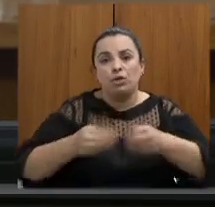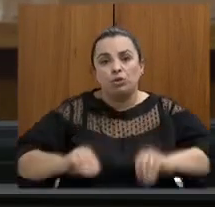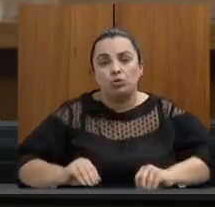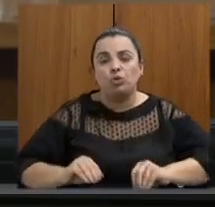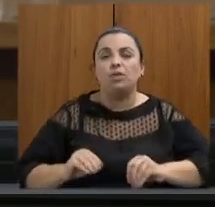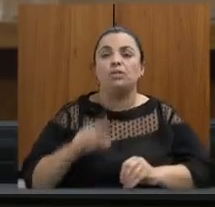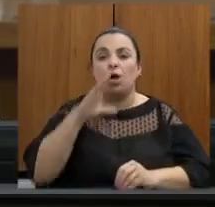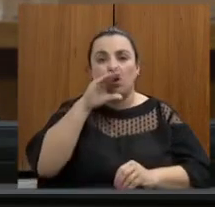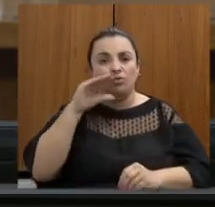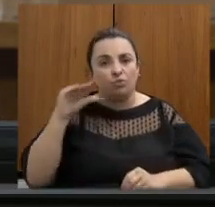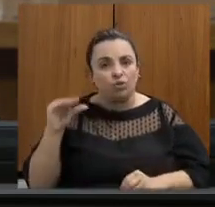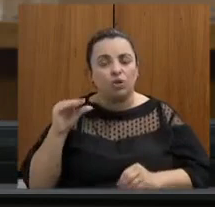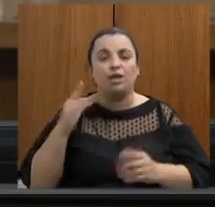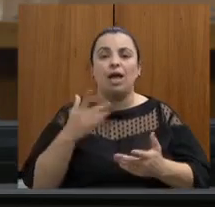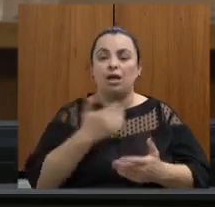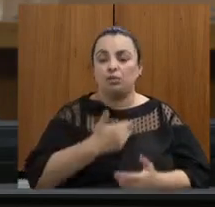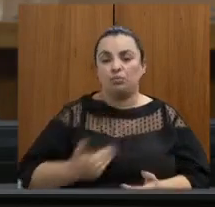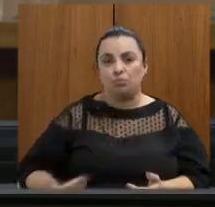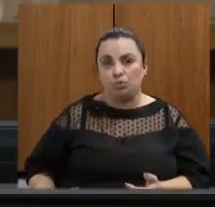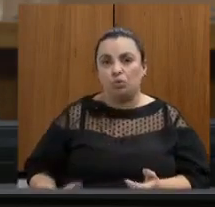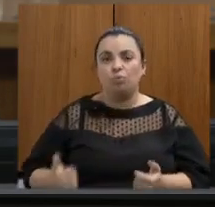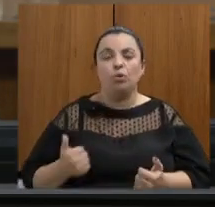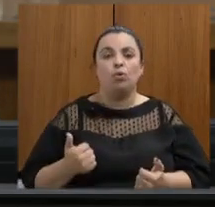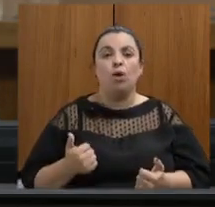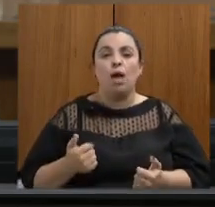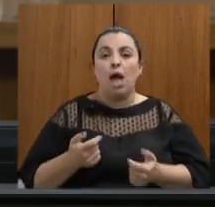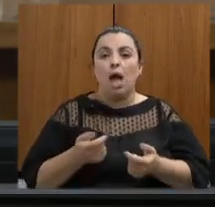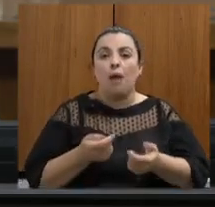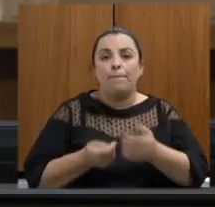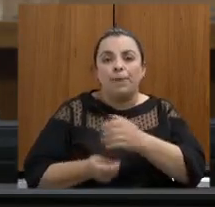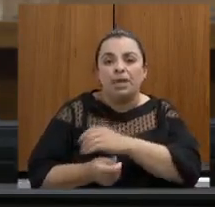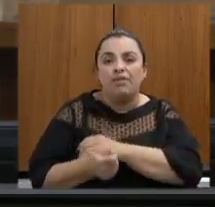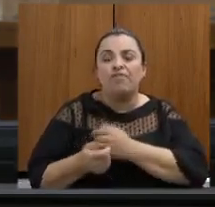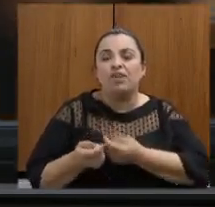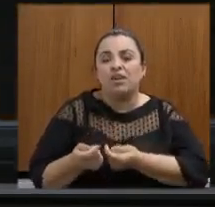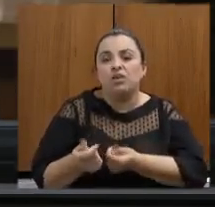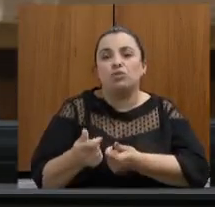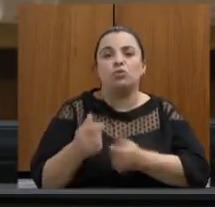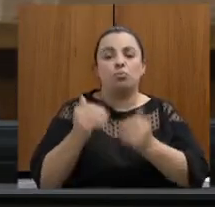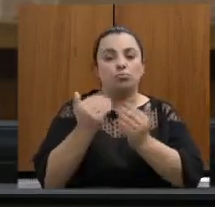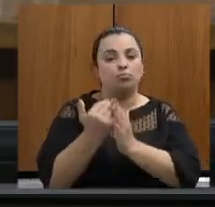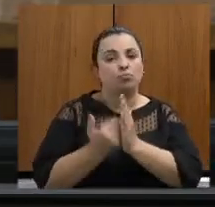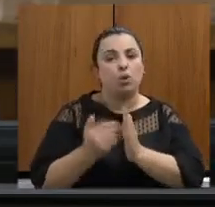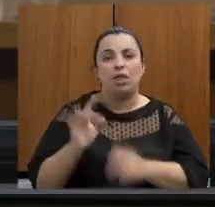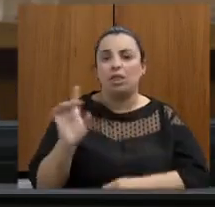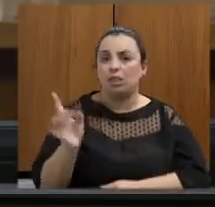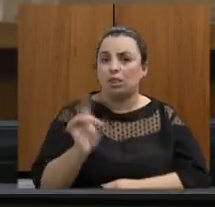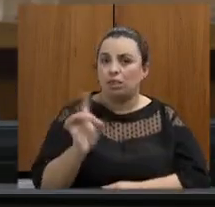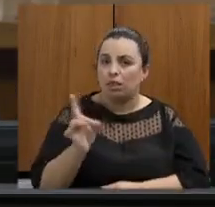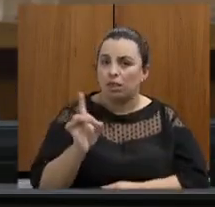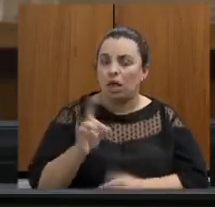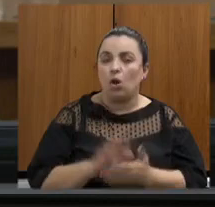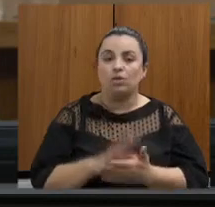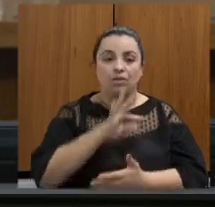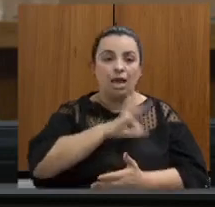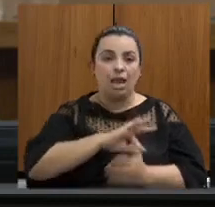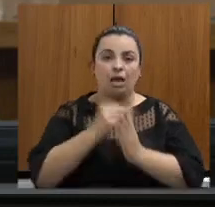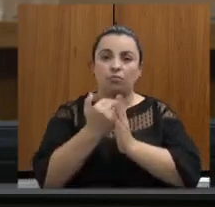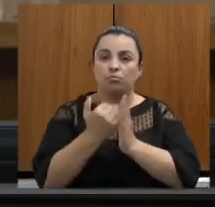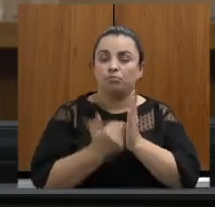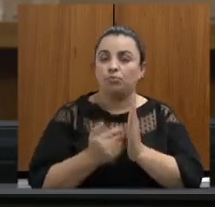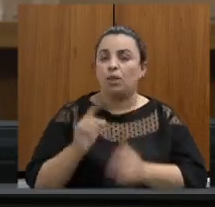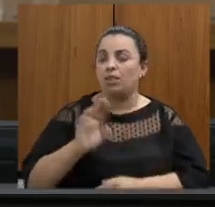retira benefícios percebidos por lei o servidor não reduz salário de New servidor não retira gratificações